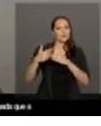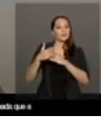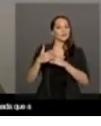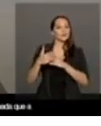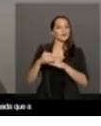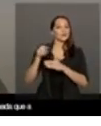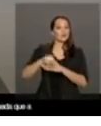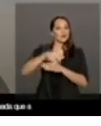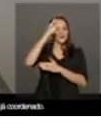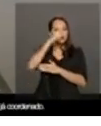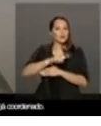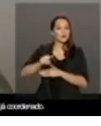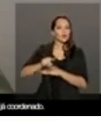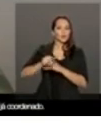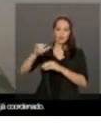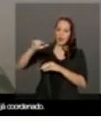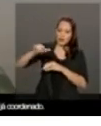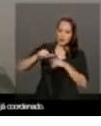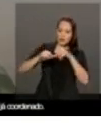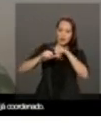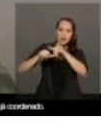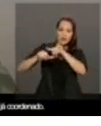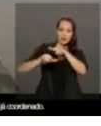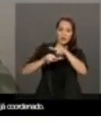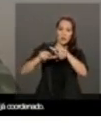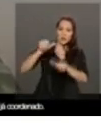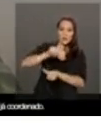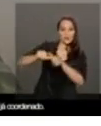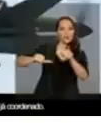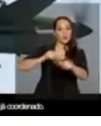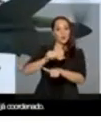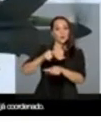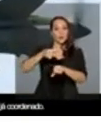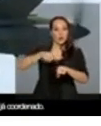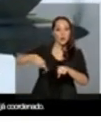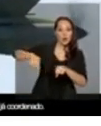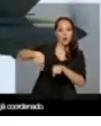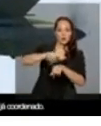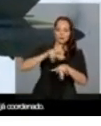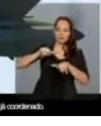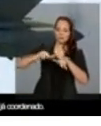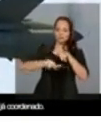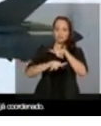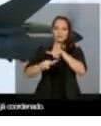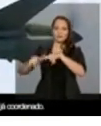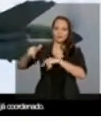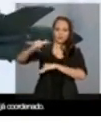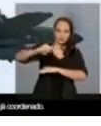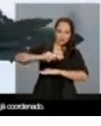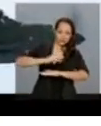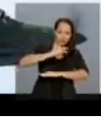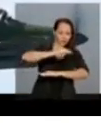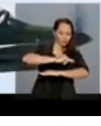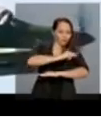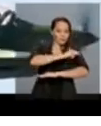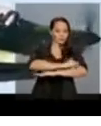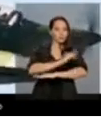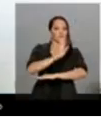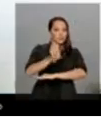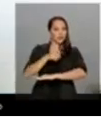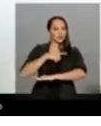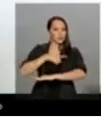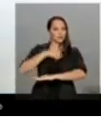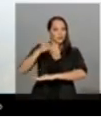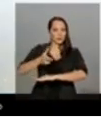será ordenada que a aeronave efetue uma modificação na sua rota para um aeródromo já coordenado.